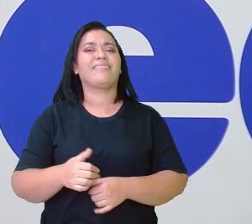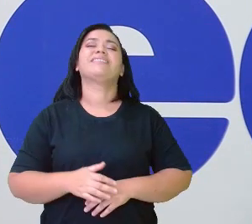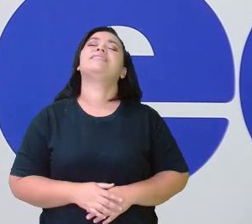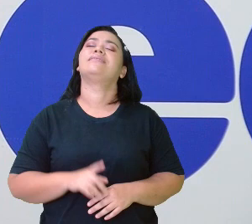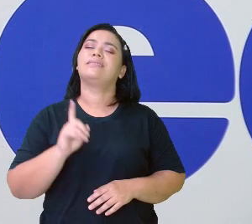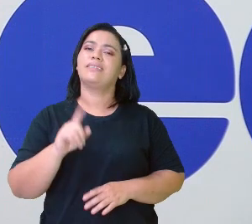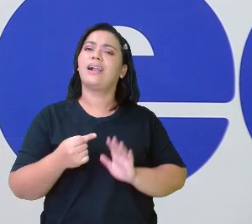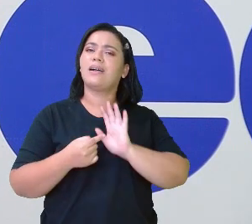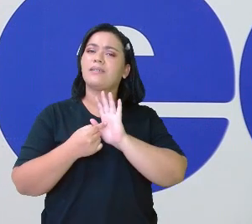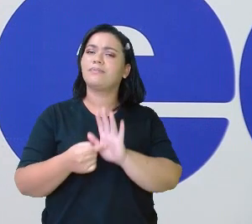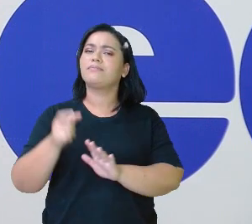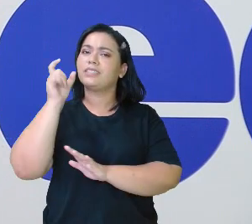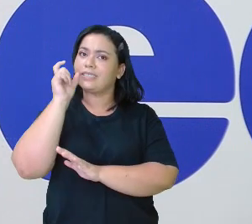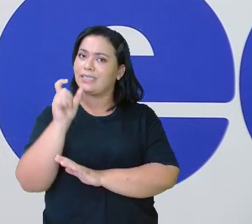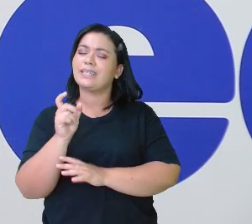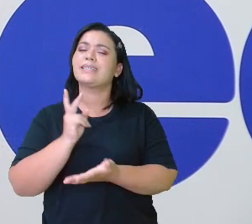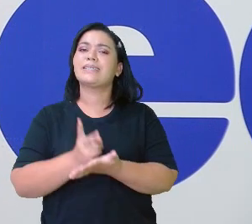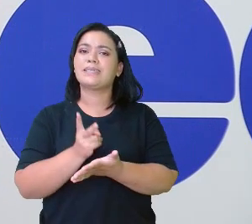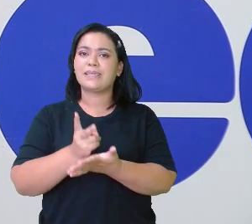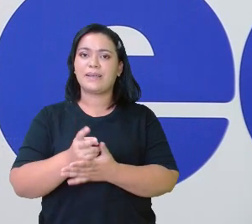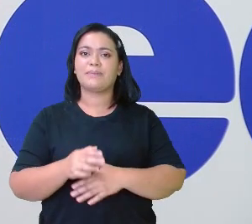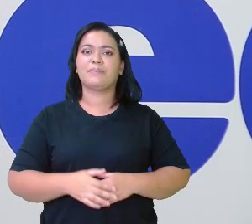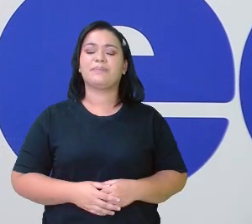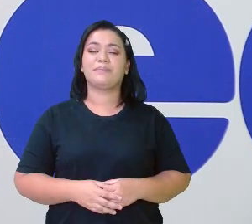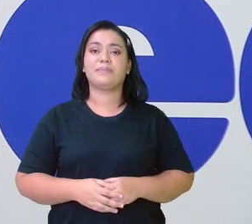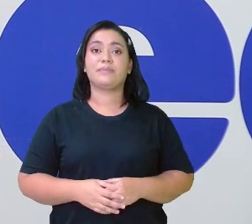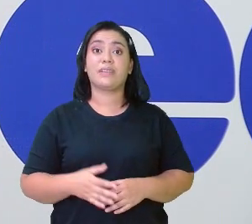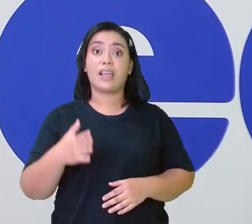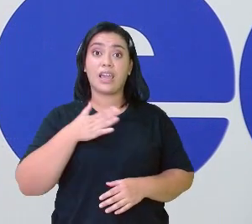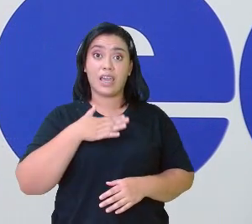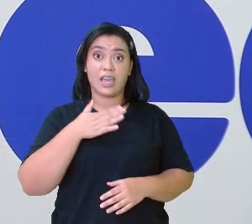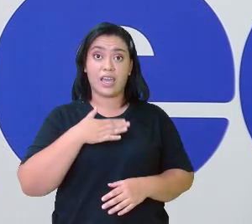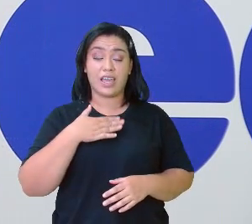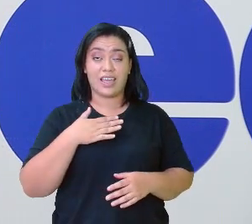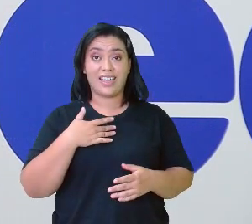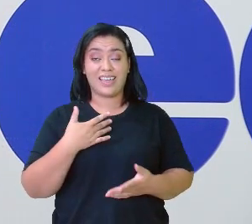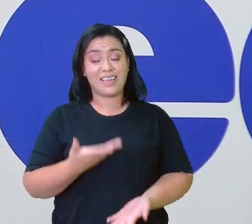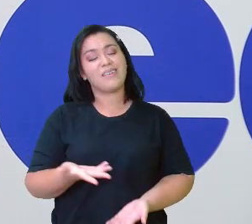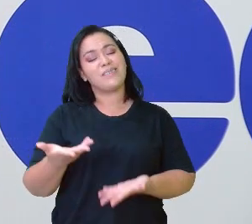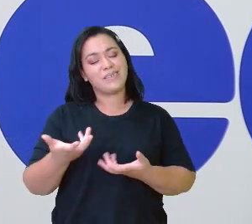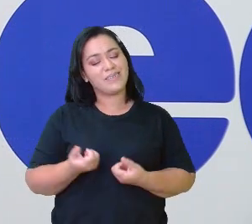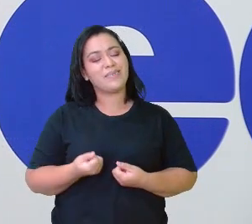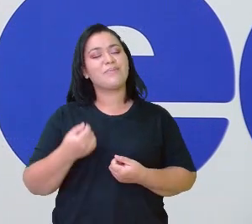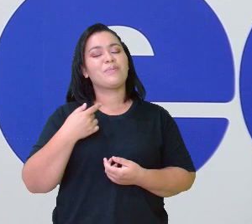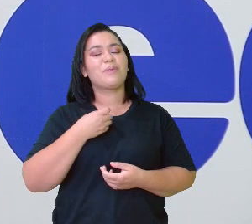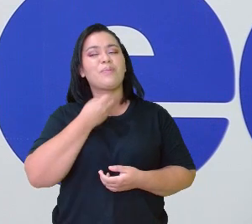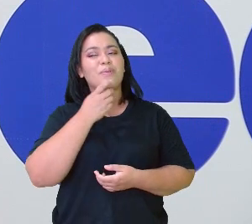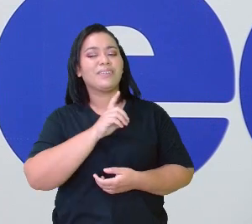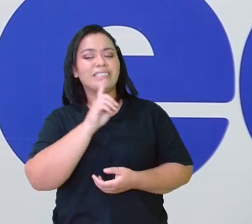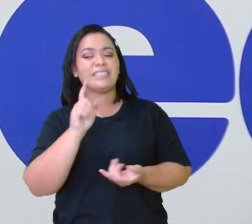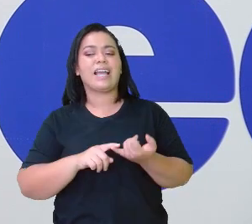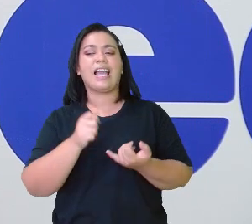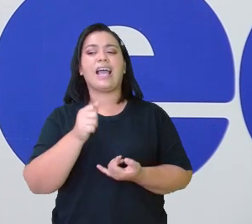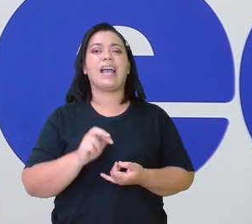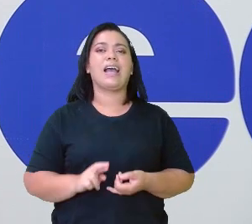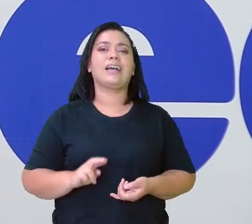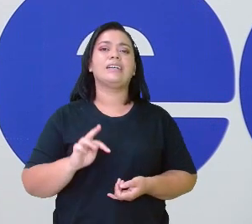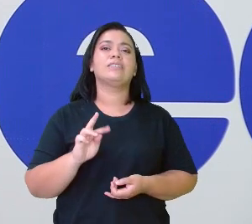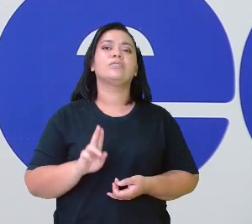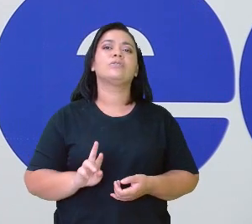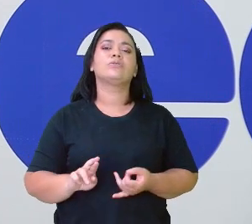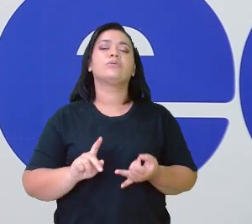sempre traz uma coisa interessante para a gente. Eu recebi o meu bom dia. Eu sei que Arthur,